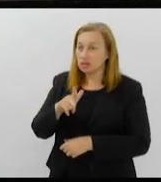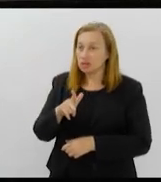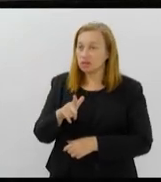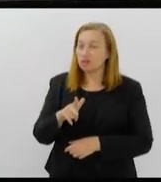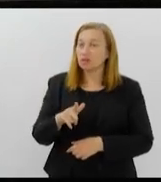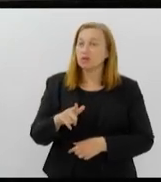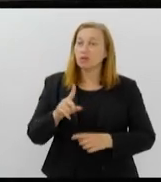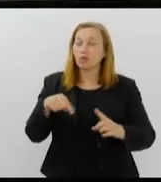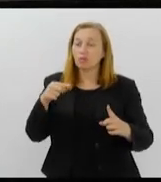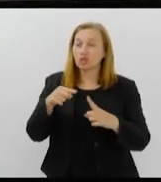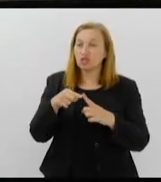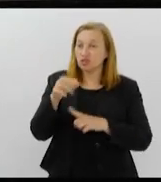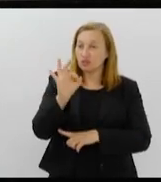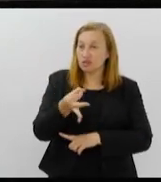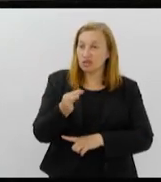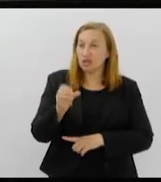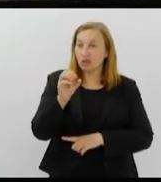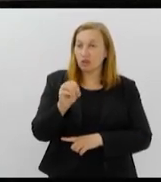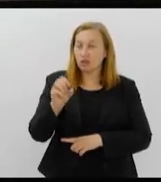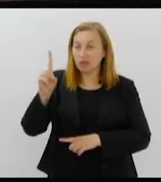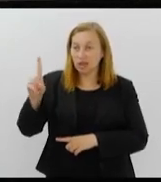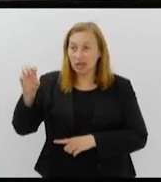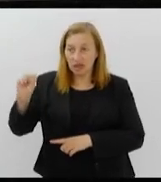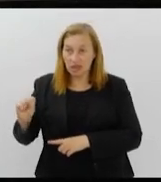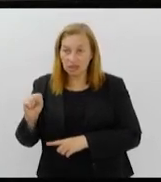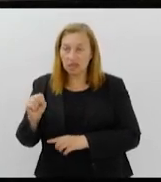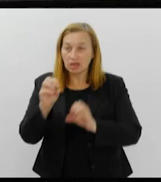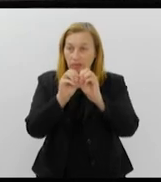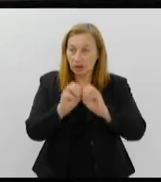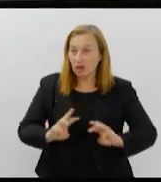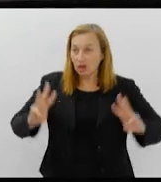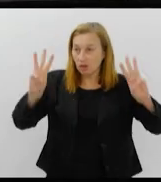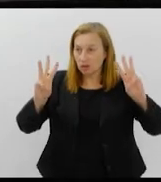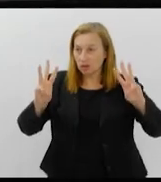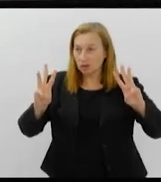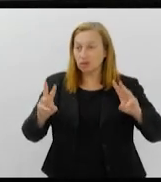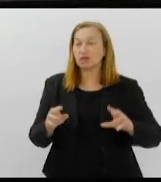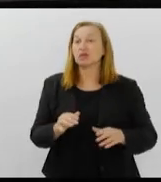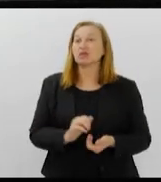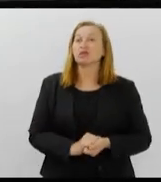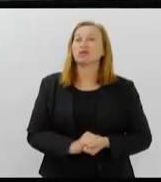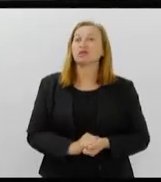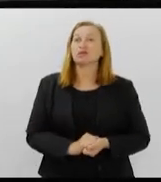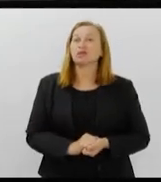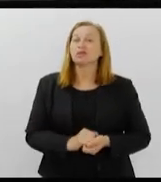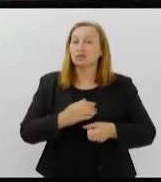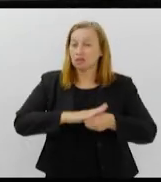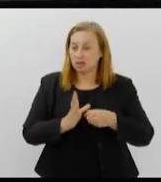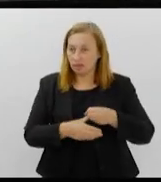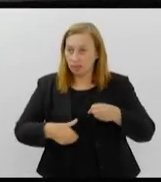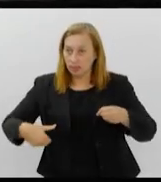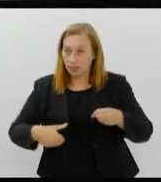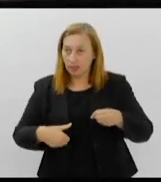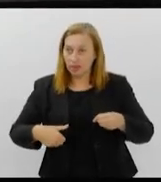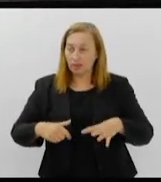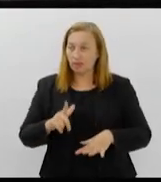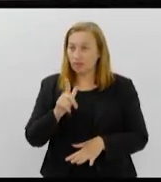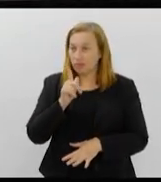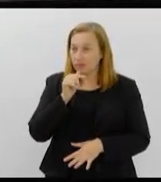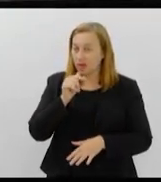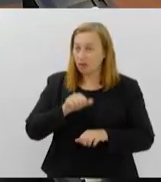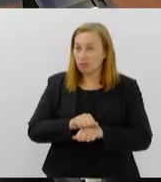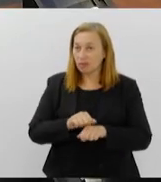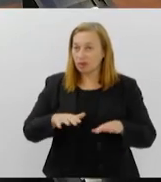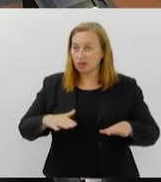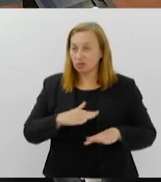metas definidas da ODS pela ONU para como concluir saneamento e abastecimento de água. Para